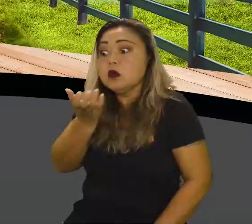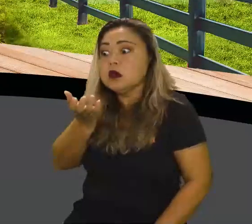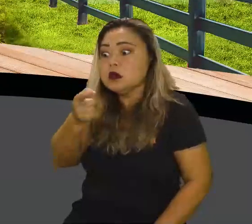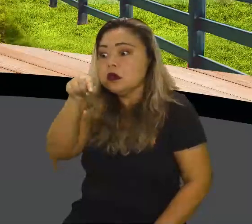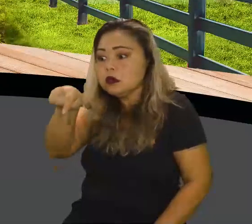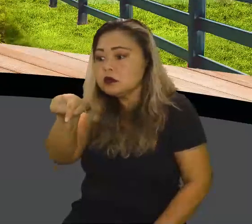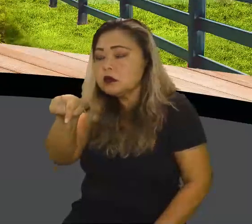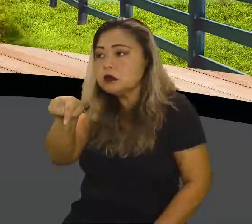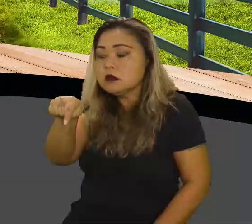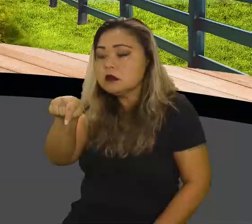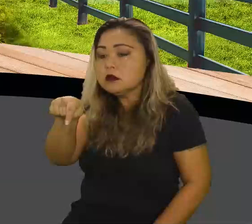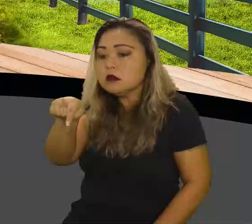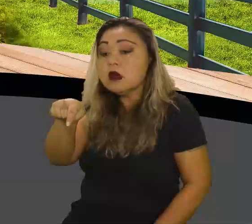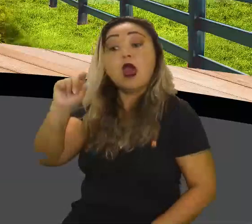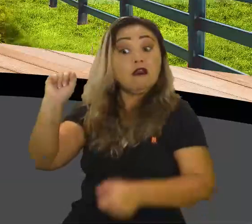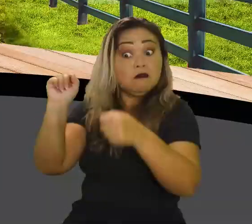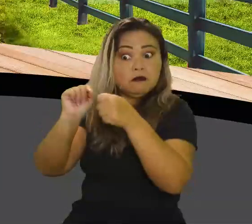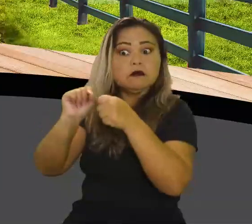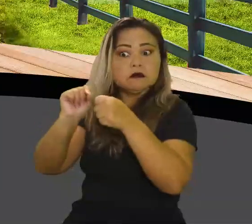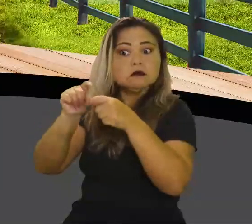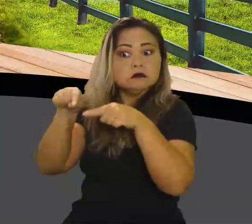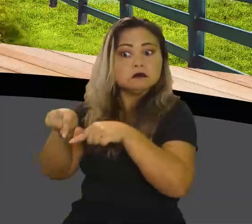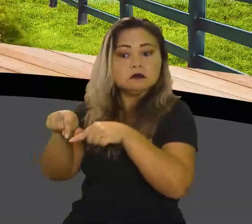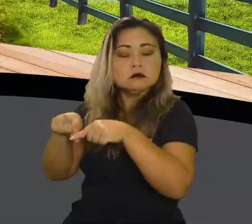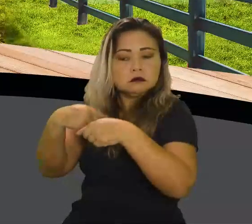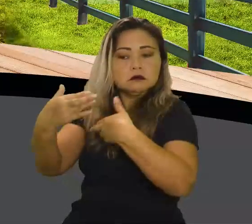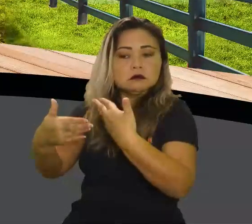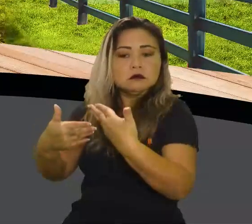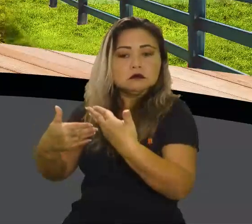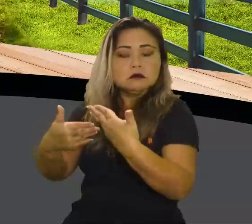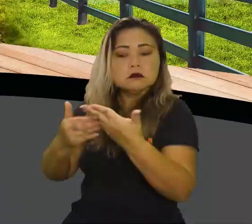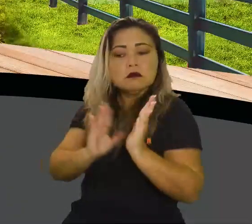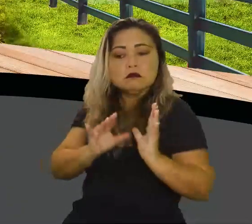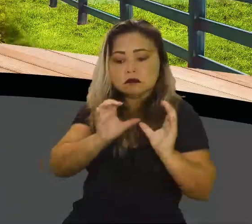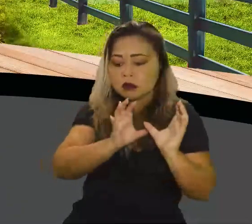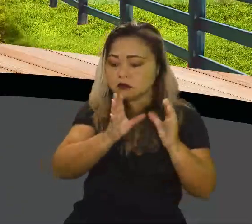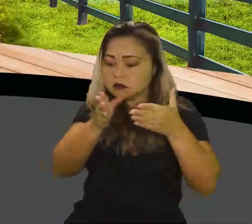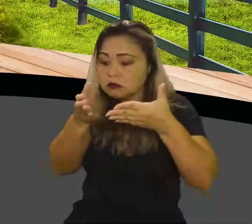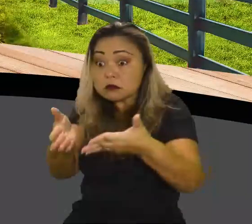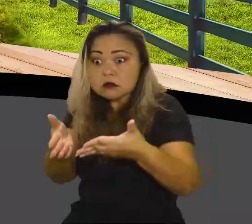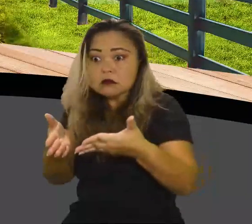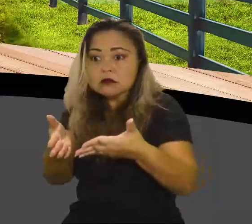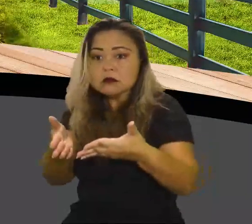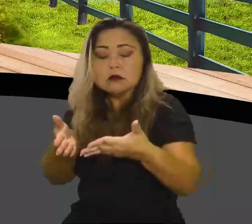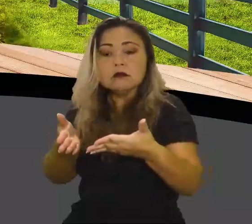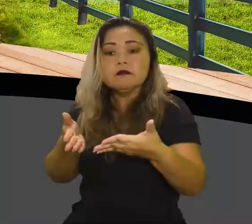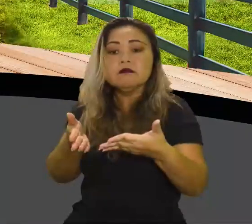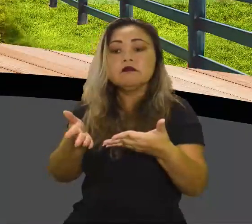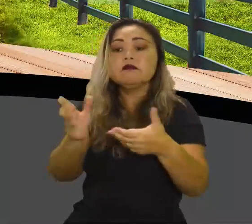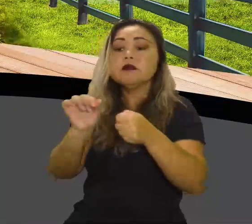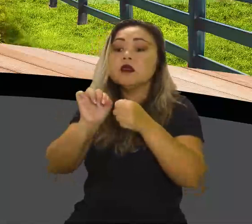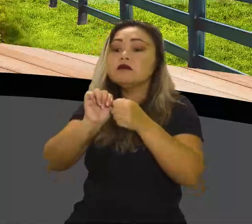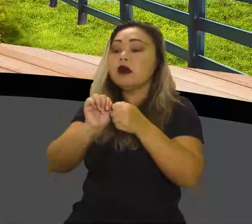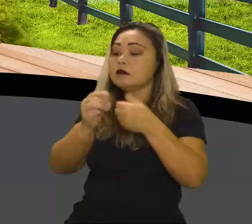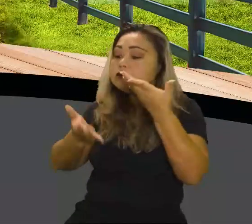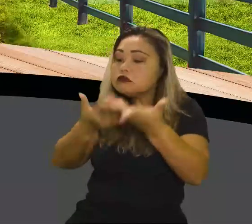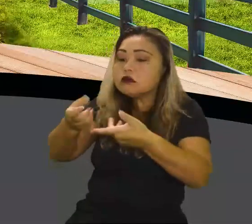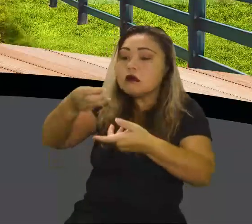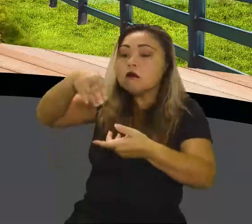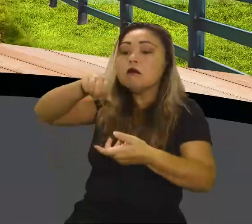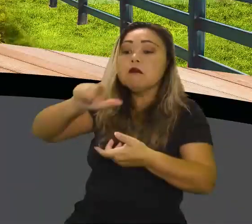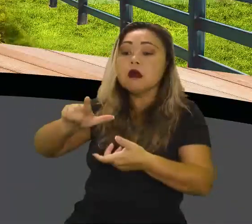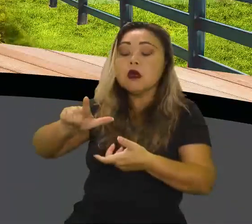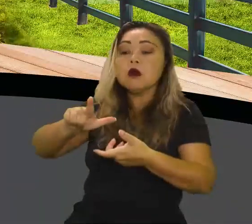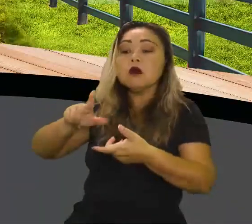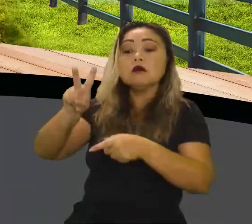que elas produzam. Isso a gente pode direcionar. Quando a gente fala de produção de mel, nós também temos